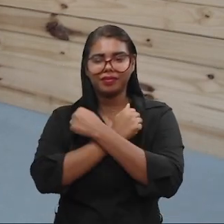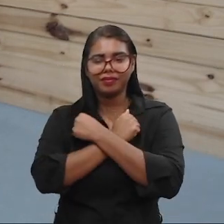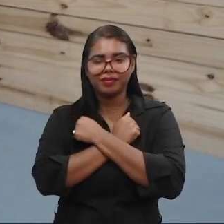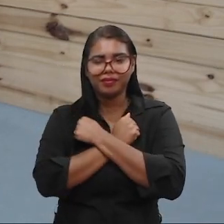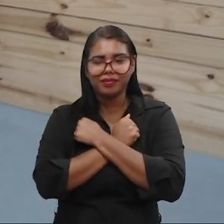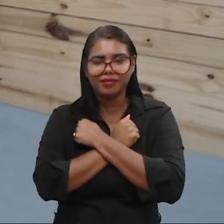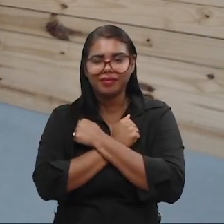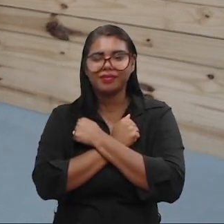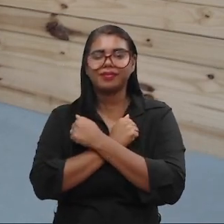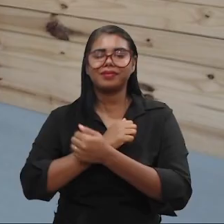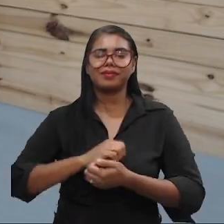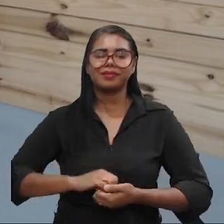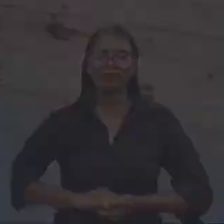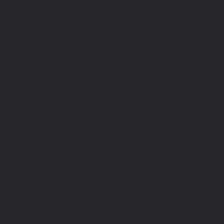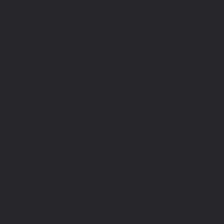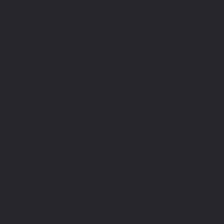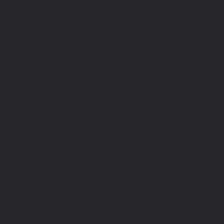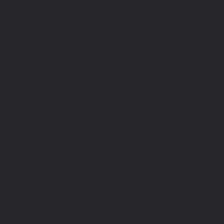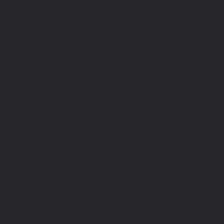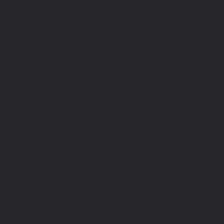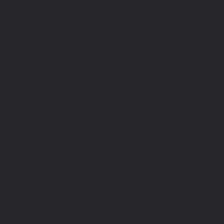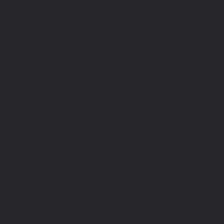virtual e até